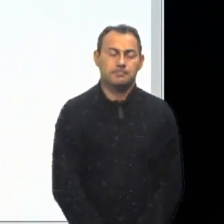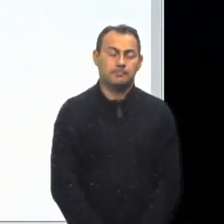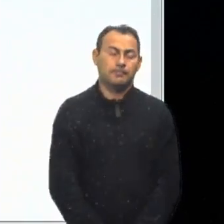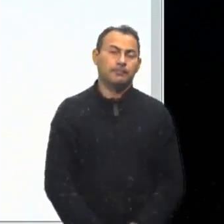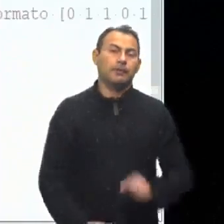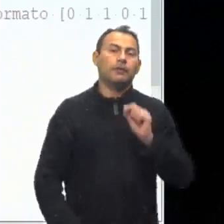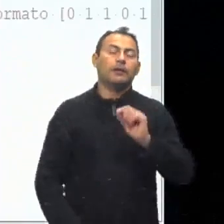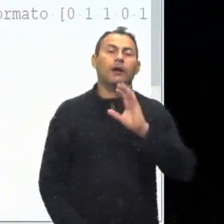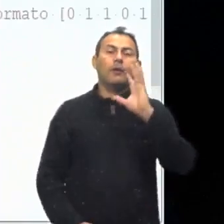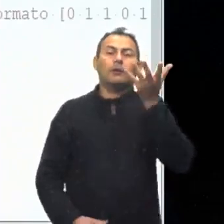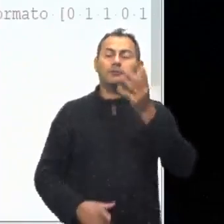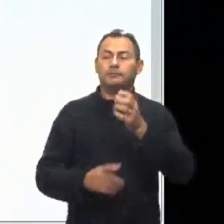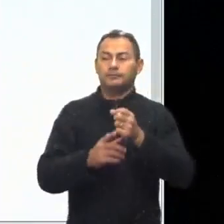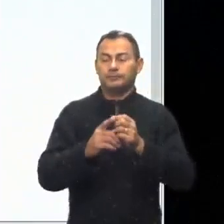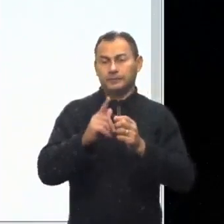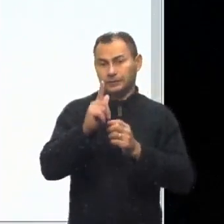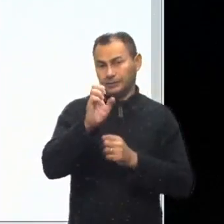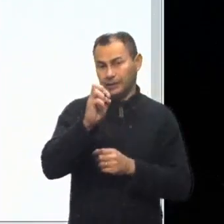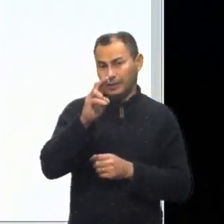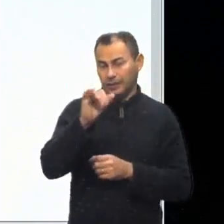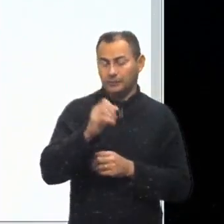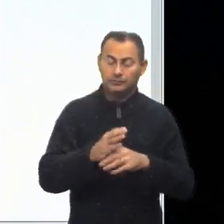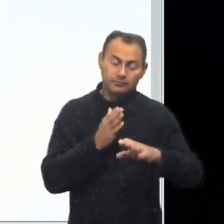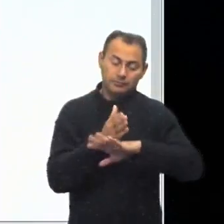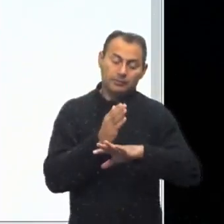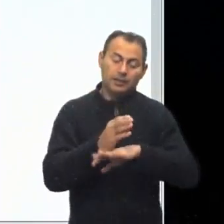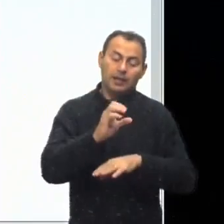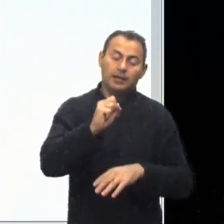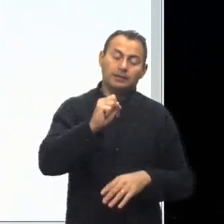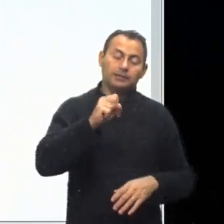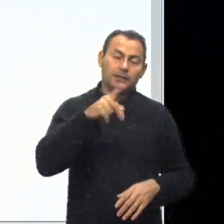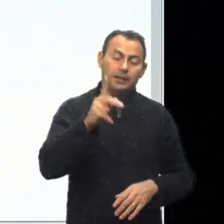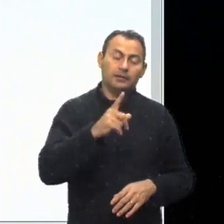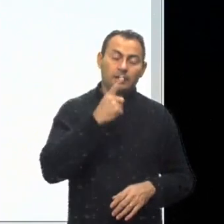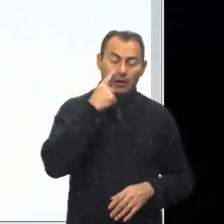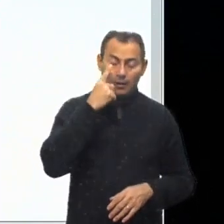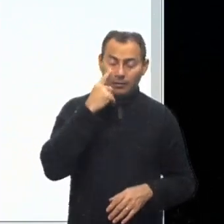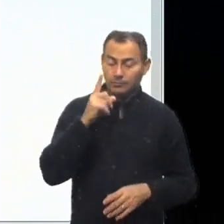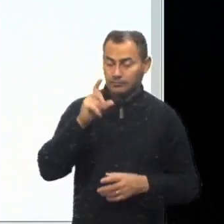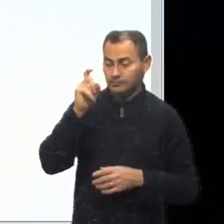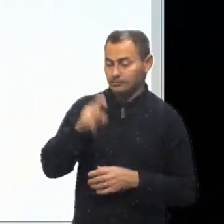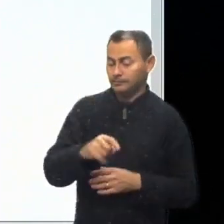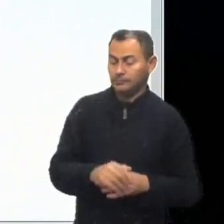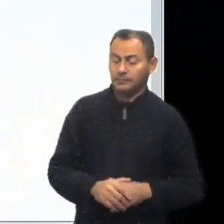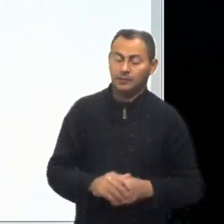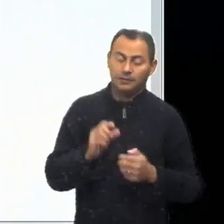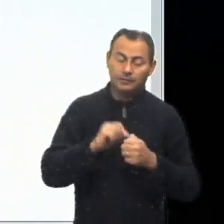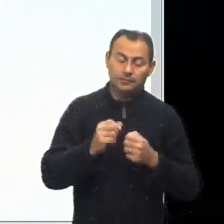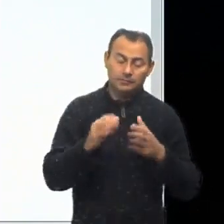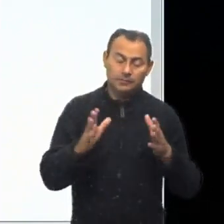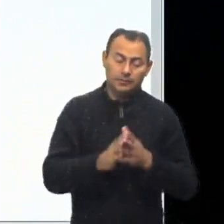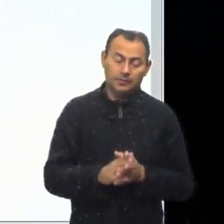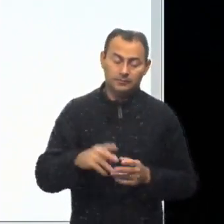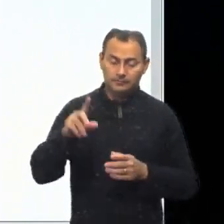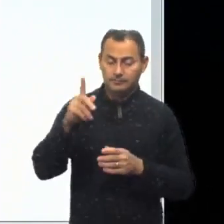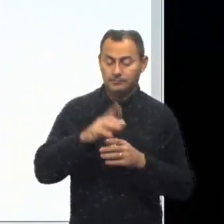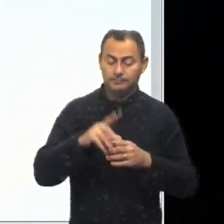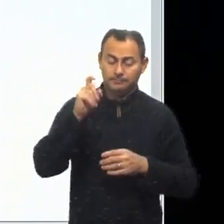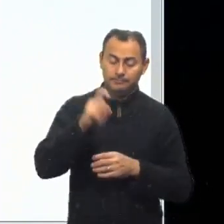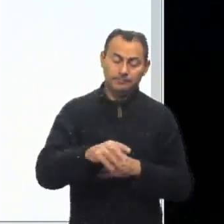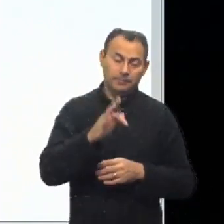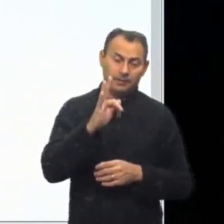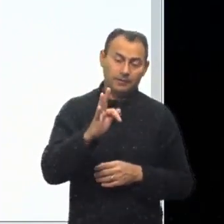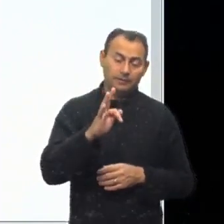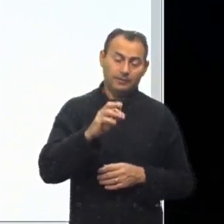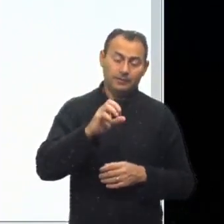Então, o que aconteceu? Eu só estou gerando a minha onda ASK. Aqui, ó, quando eu clicar em executar ou apertar F5,